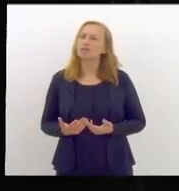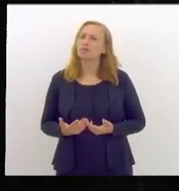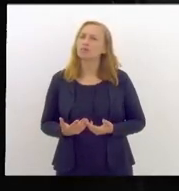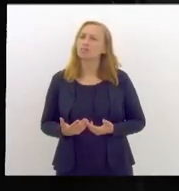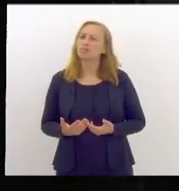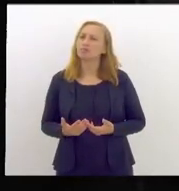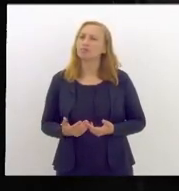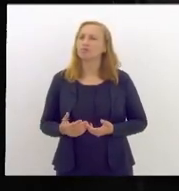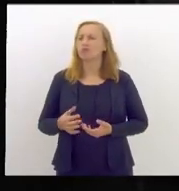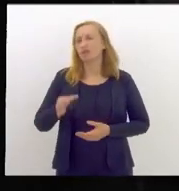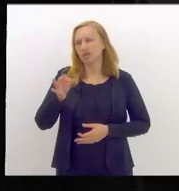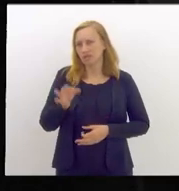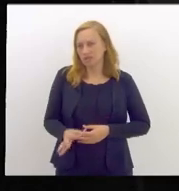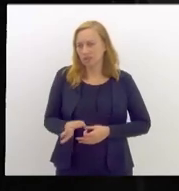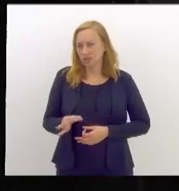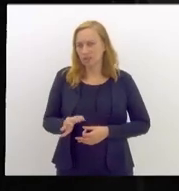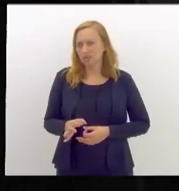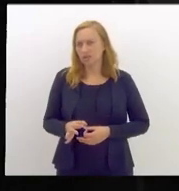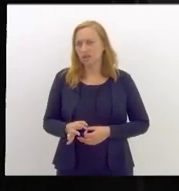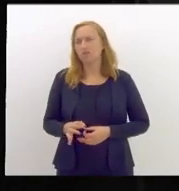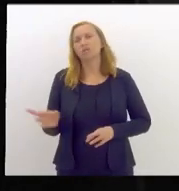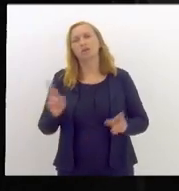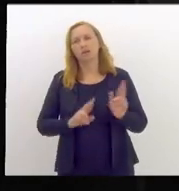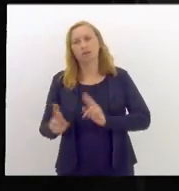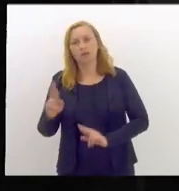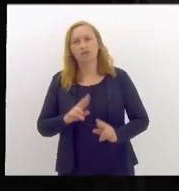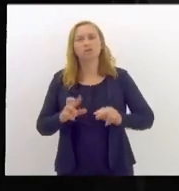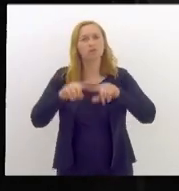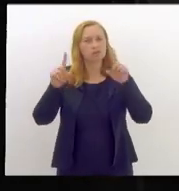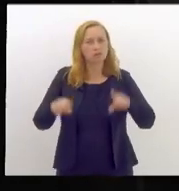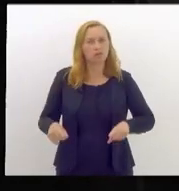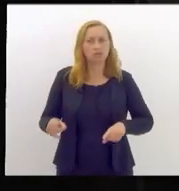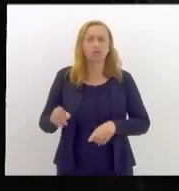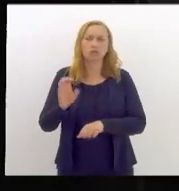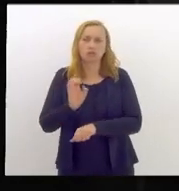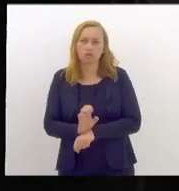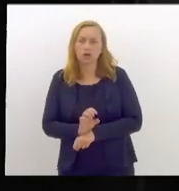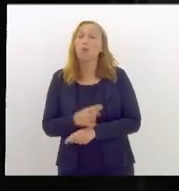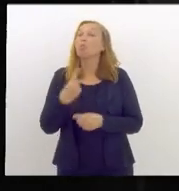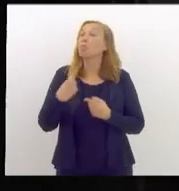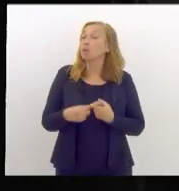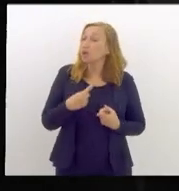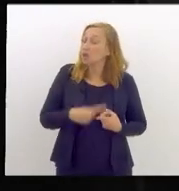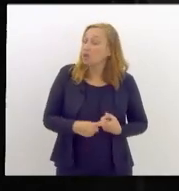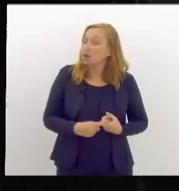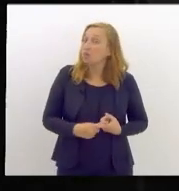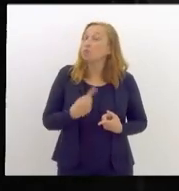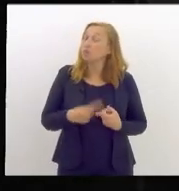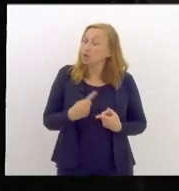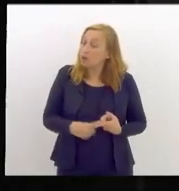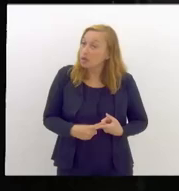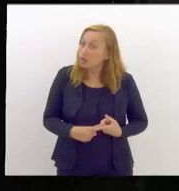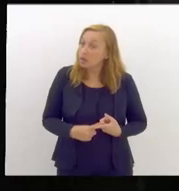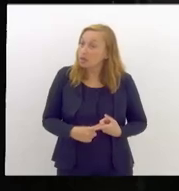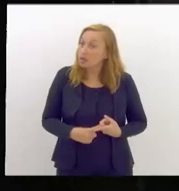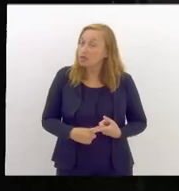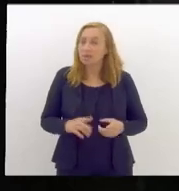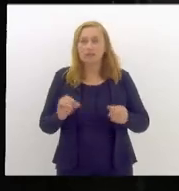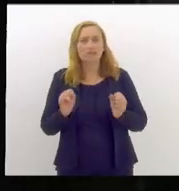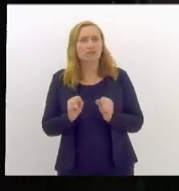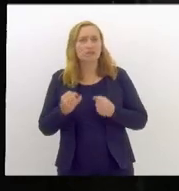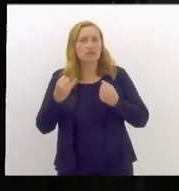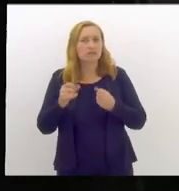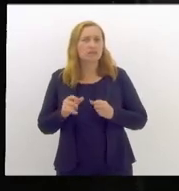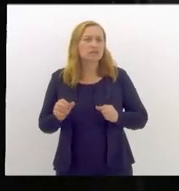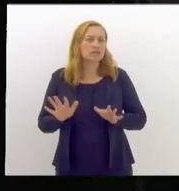simétrica em relação aos servidores e servidores estaduais E por quê E por quê razão muito simples